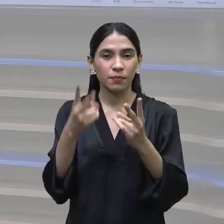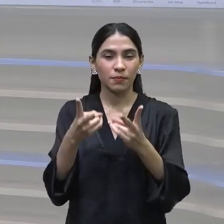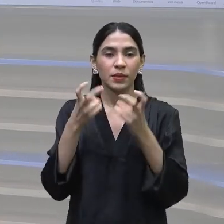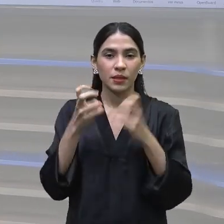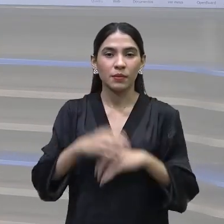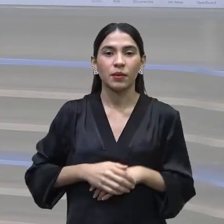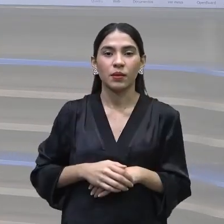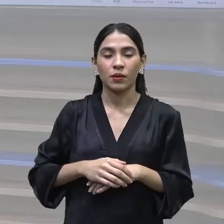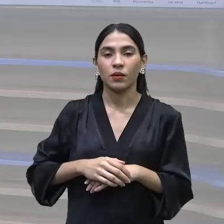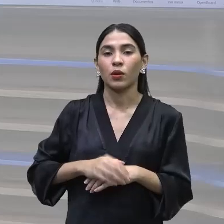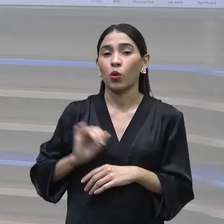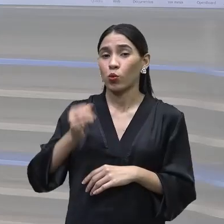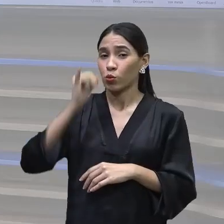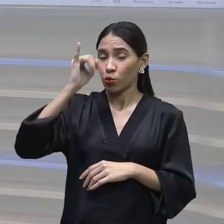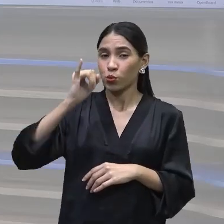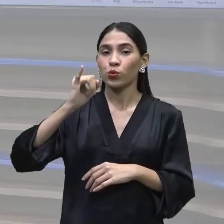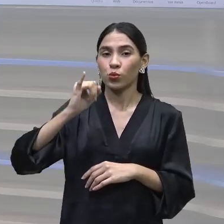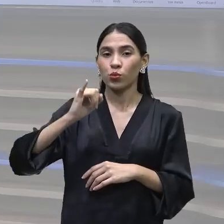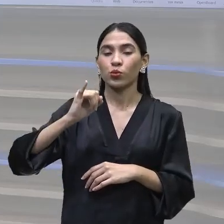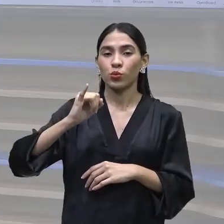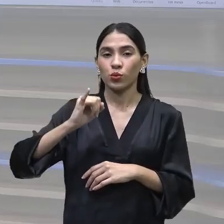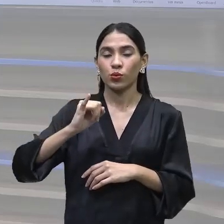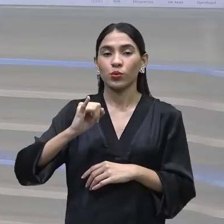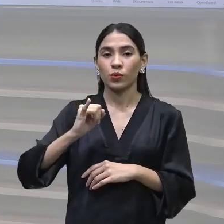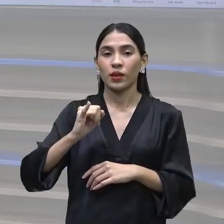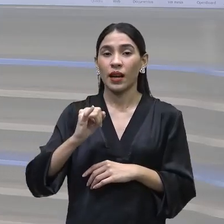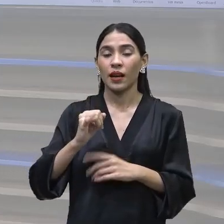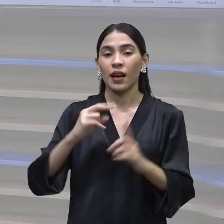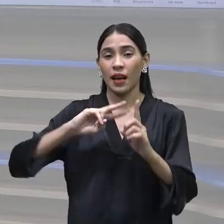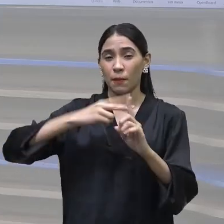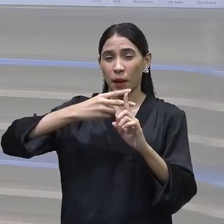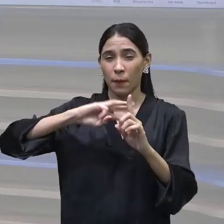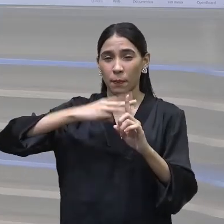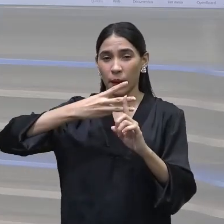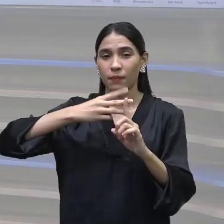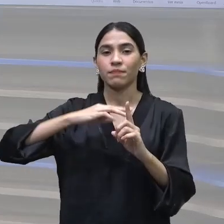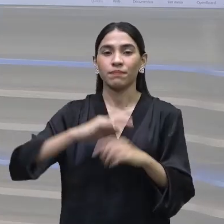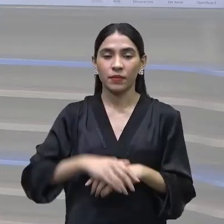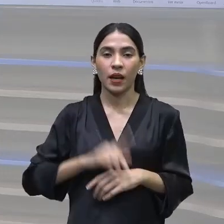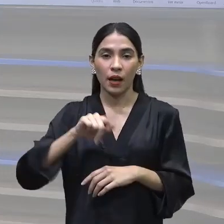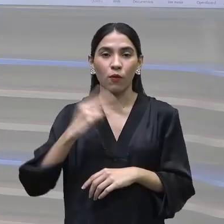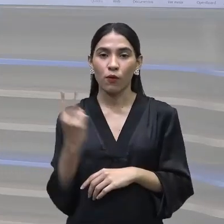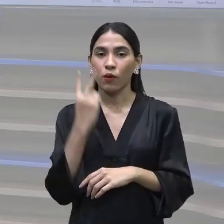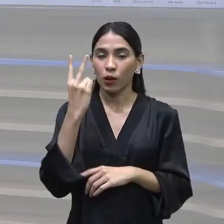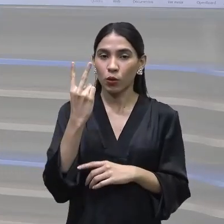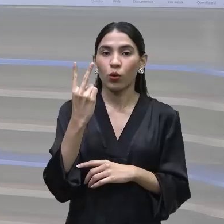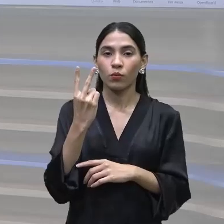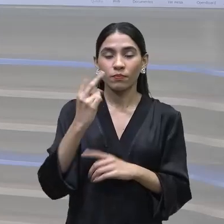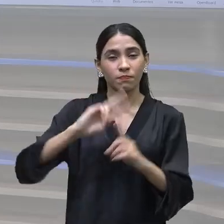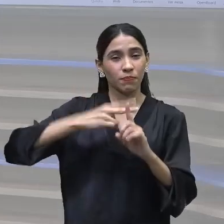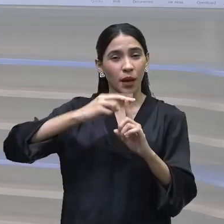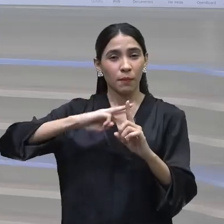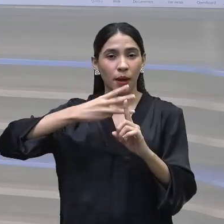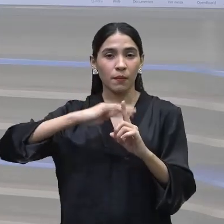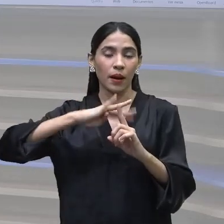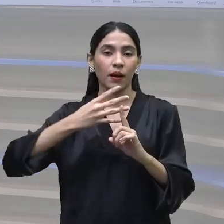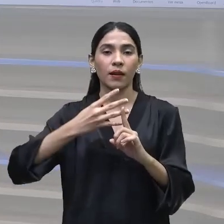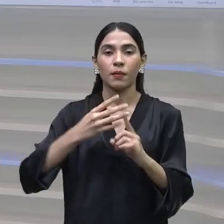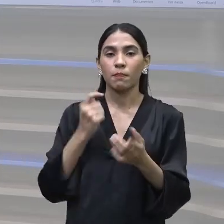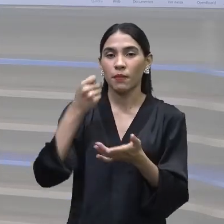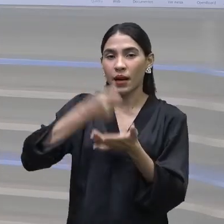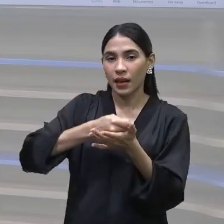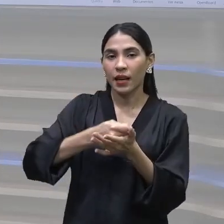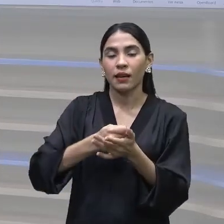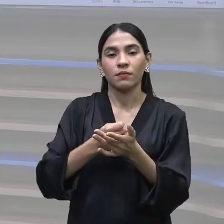é abusivo demais, tá? Os juros em cima desses juros serão um valor muito alto, você terá que pagar um valor